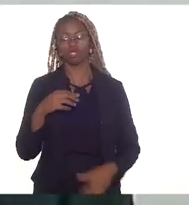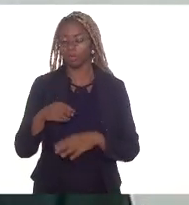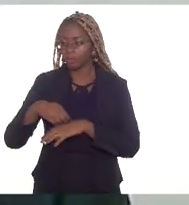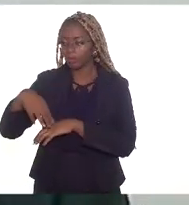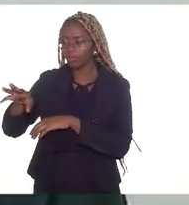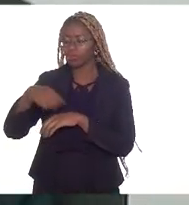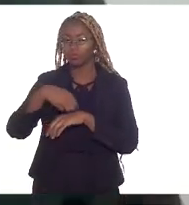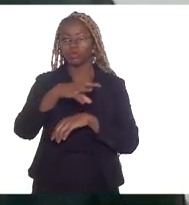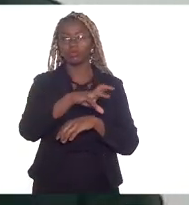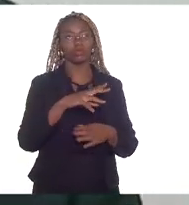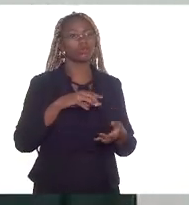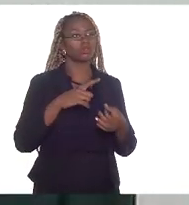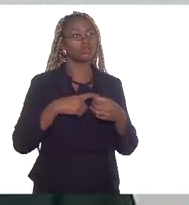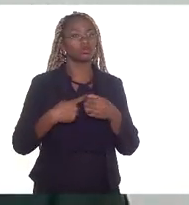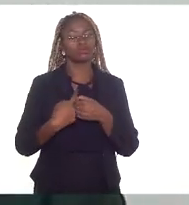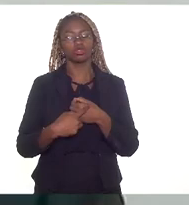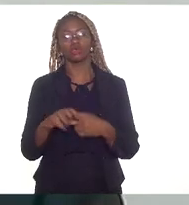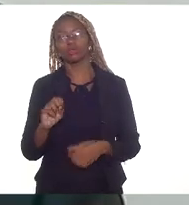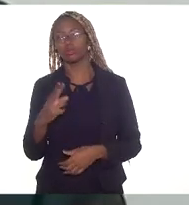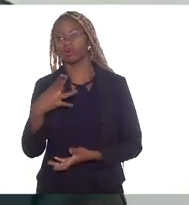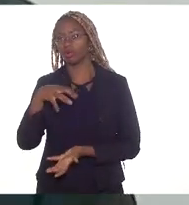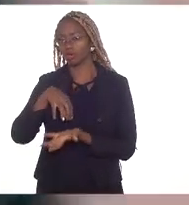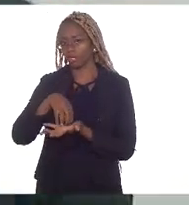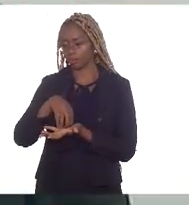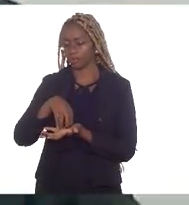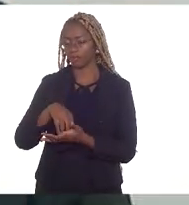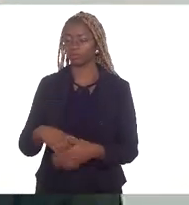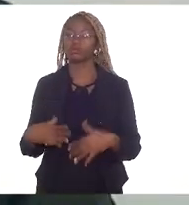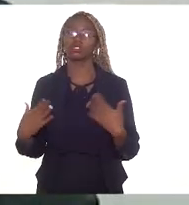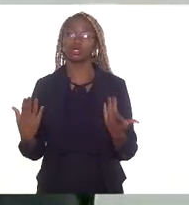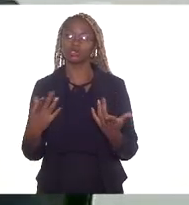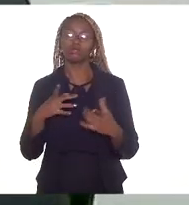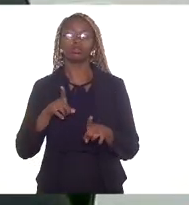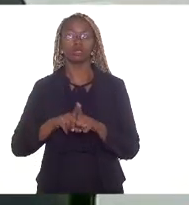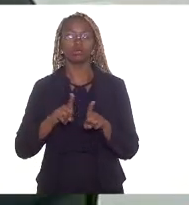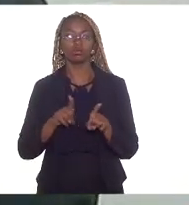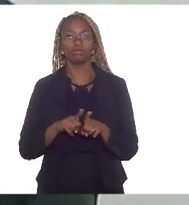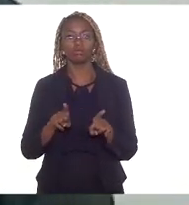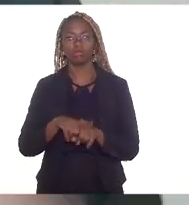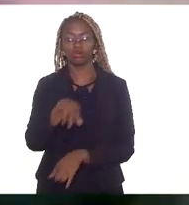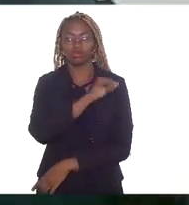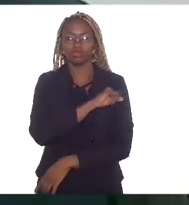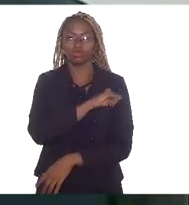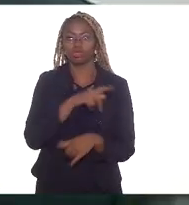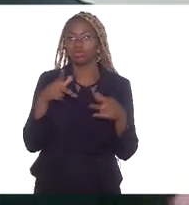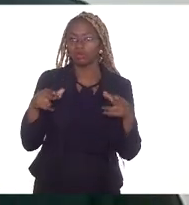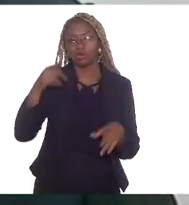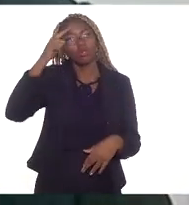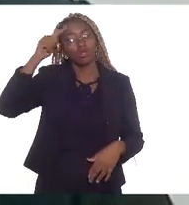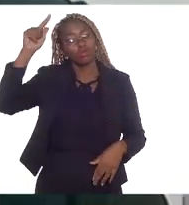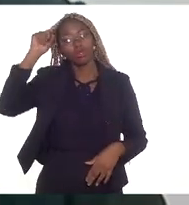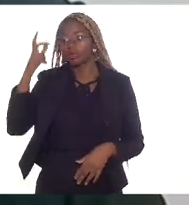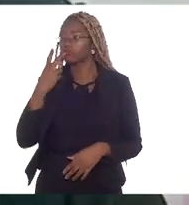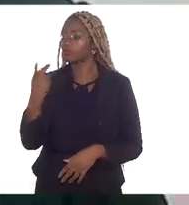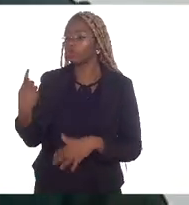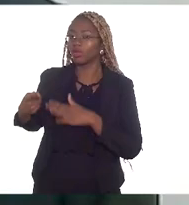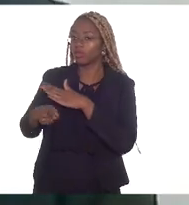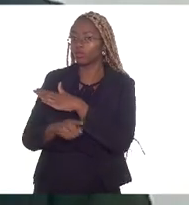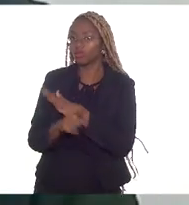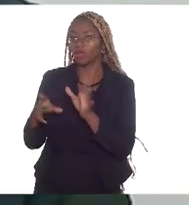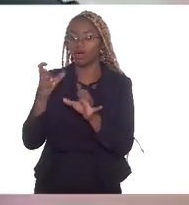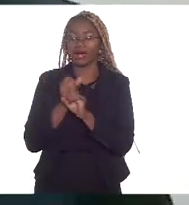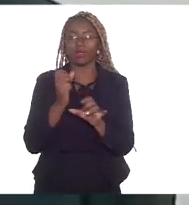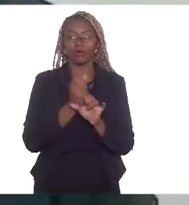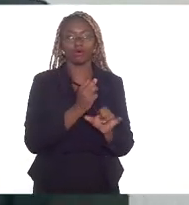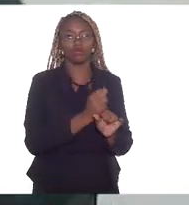municípios ou para a capital. Isso nunca aconteceu na história. Ainda assim, o Rio de Janeiro, como bem disse há pouco, o deputado Luiz Paulo aprofundou nas questões dos